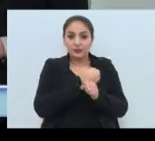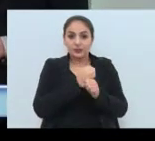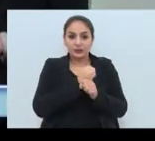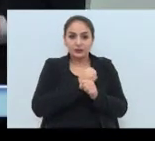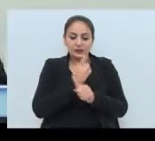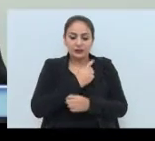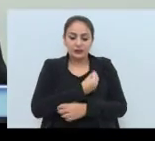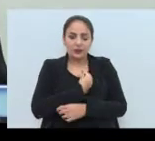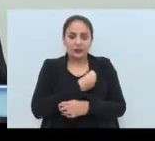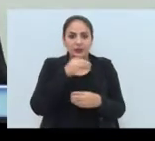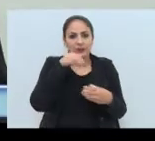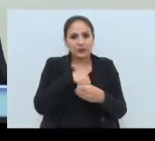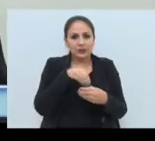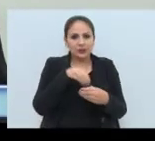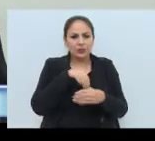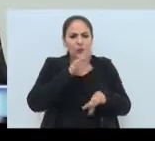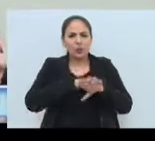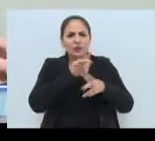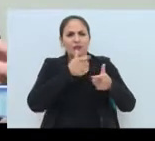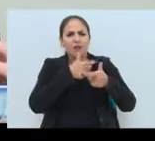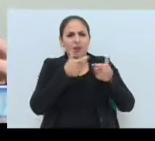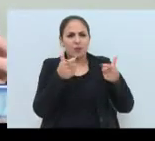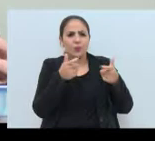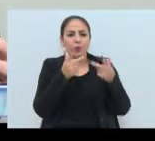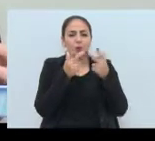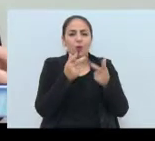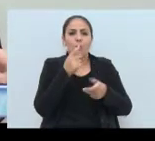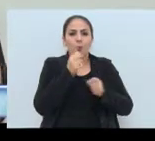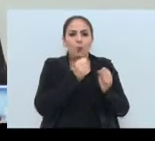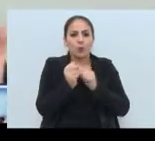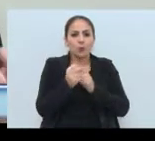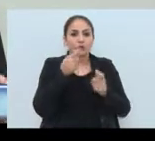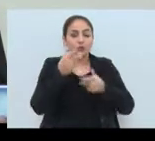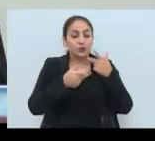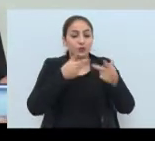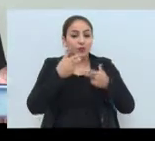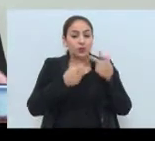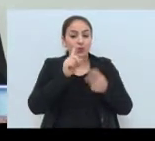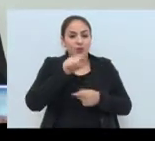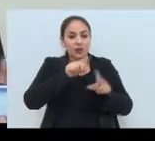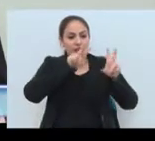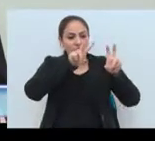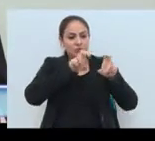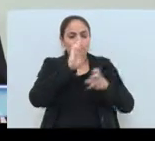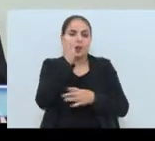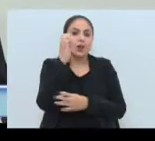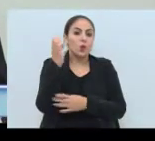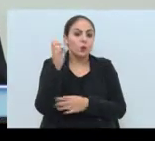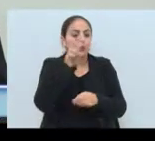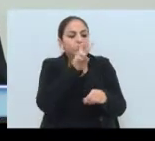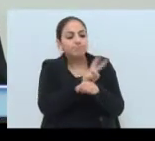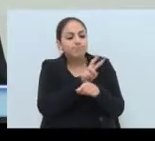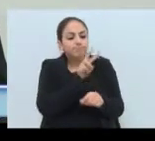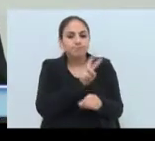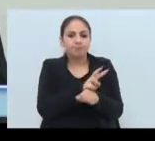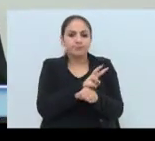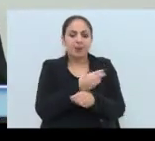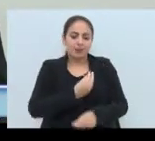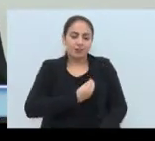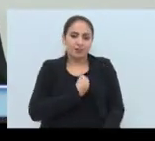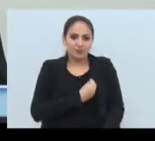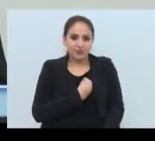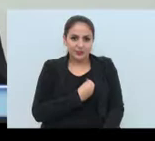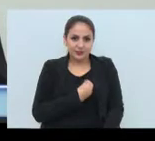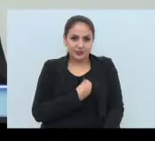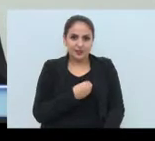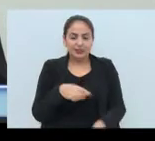ano está dentro de um tema mais amplo, que podemos dizer que é justamente o tema da ecologia, do cuidado com